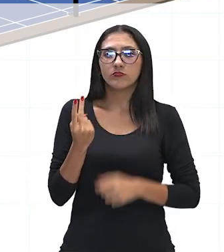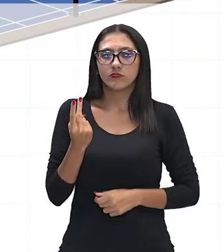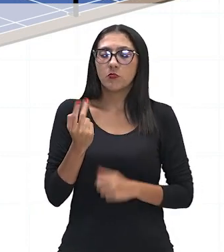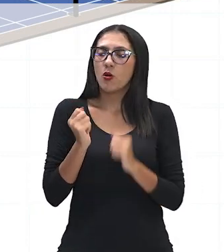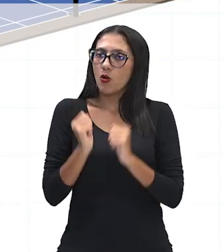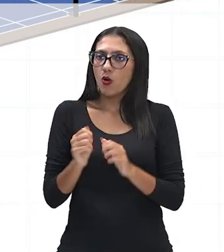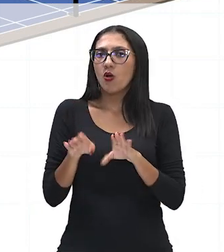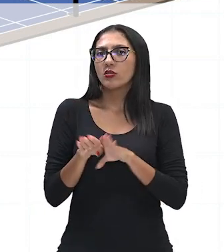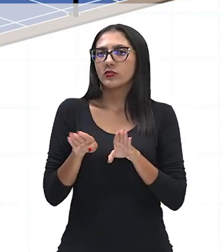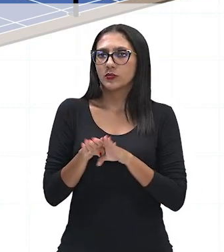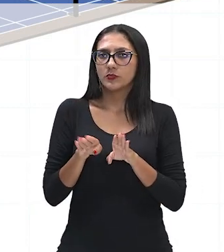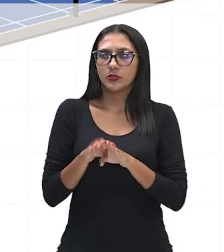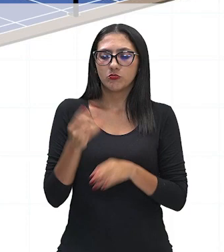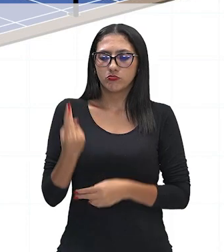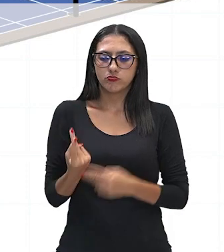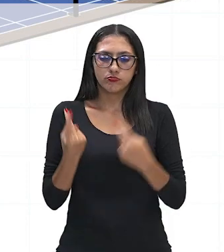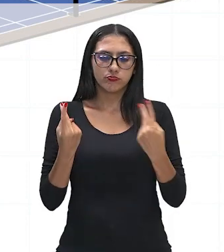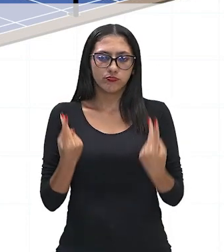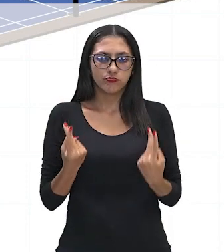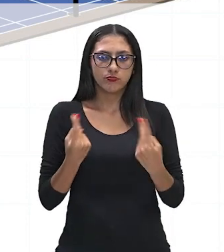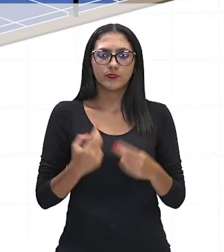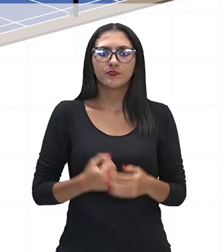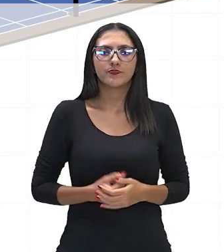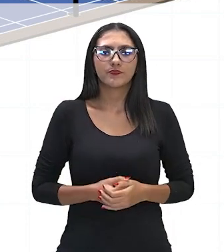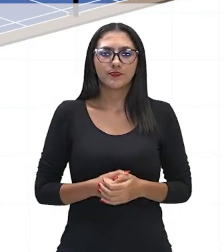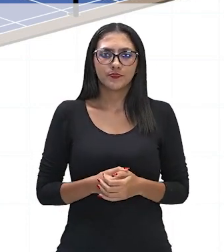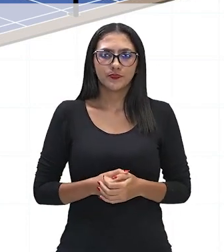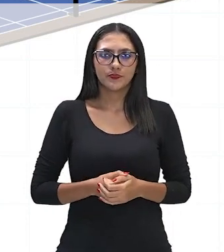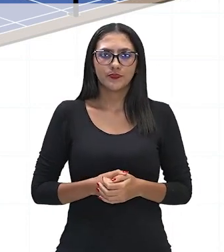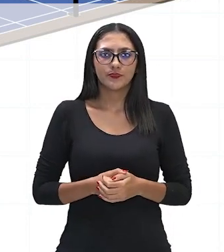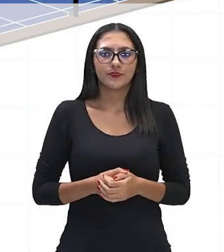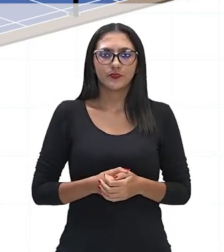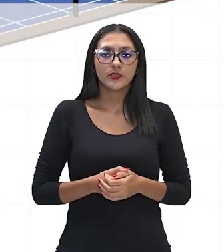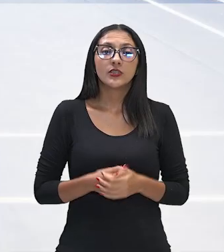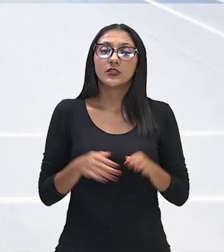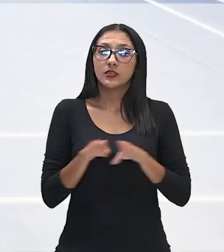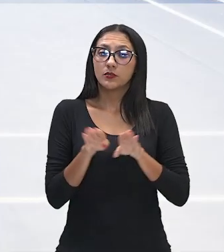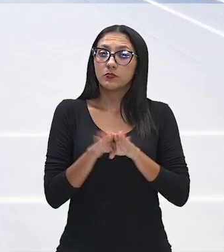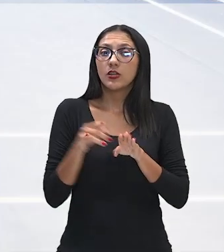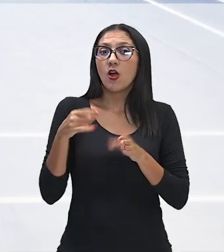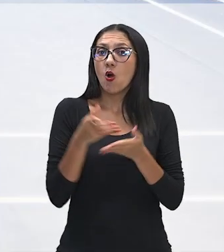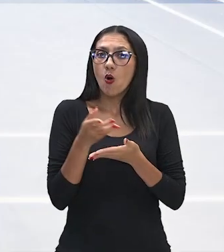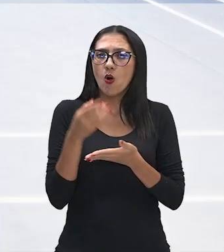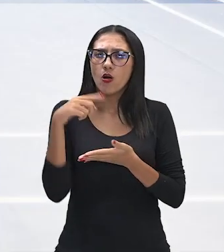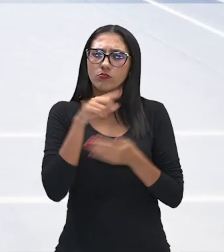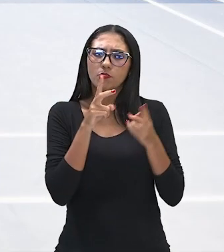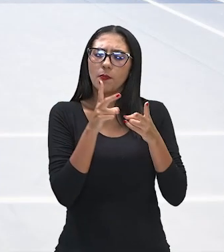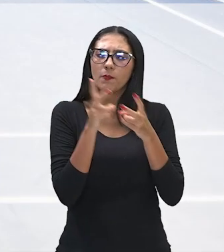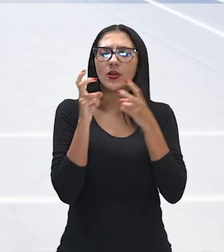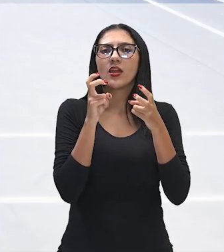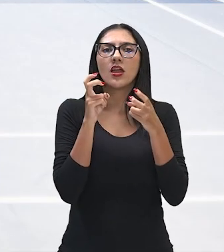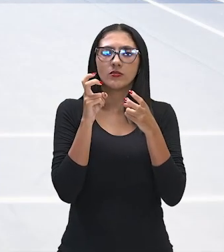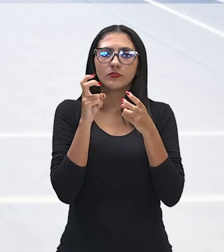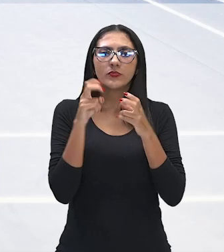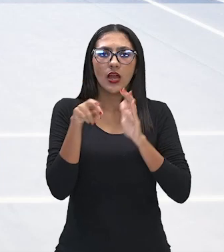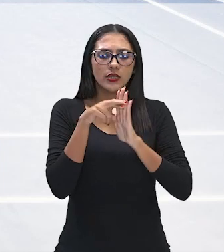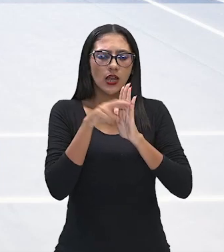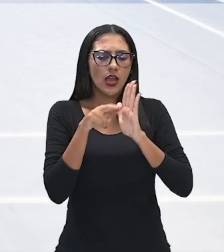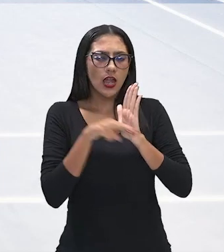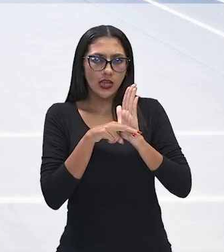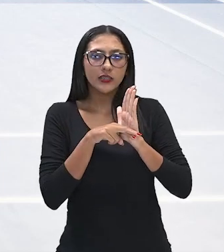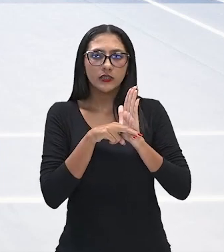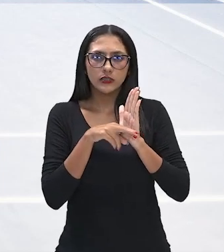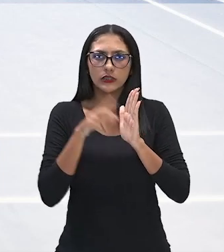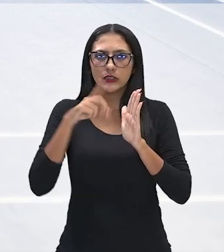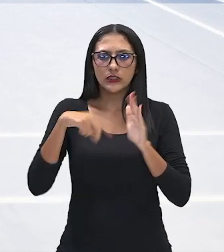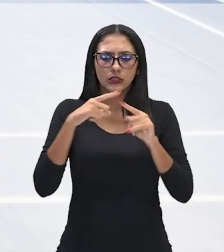modalidade, né, que vai nortear o jogo ali do badminton, vocês vão observar agora que uma partida de badminton, ela possui